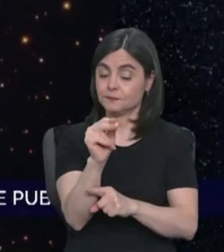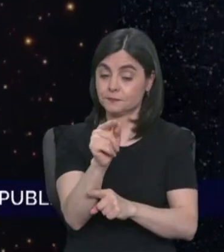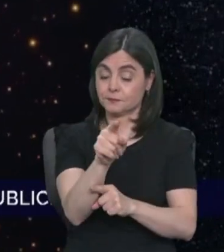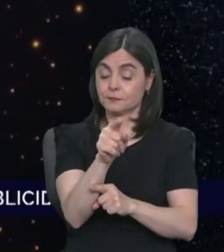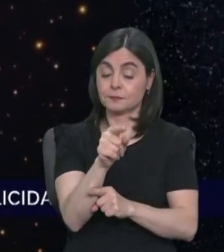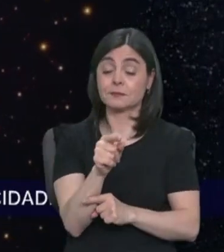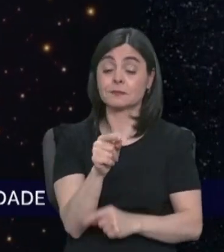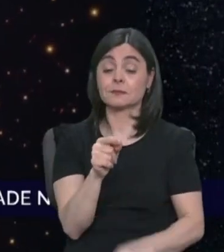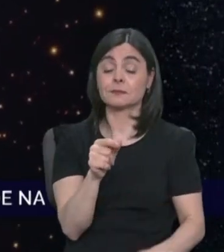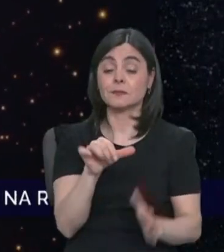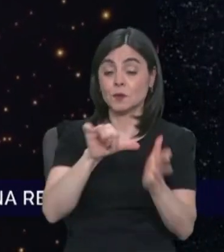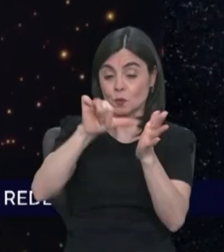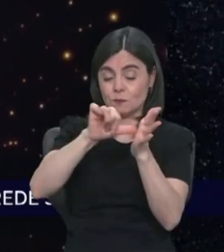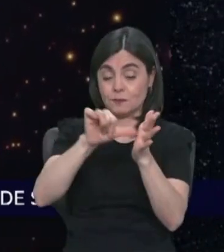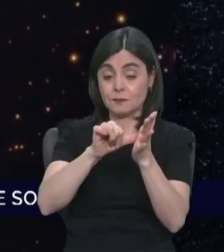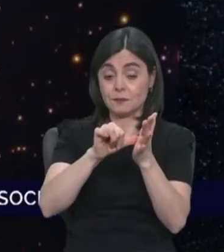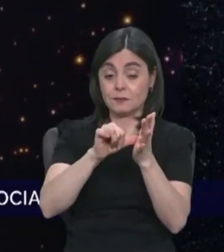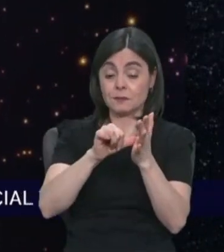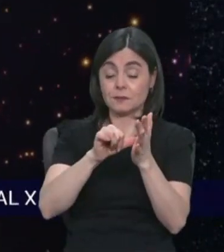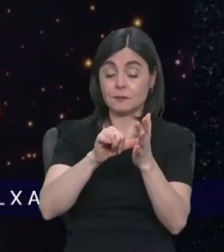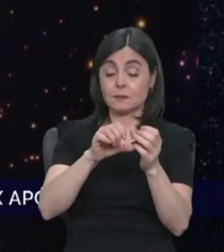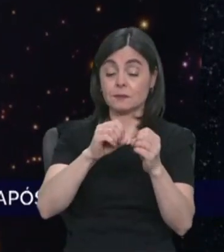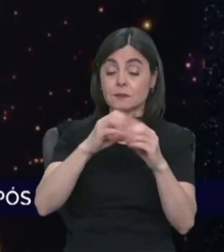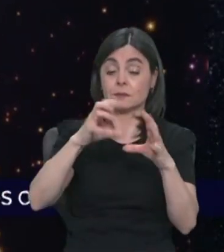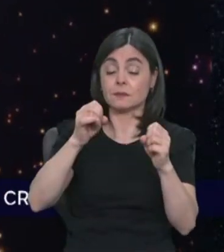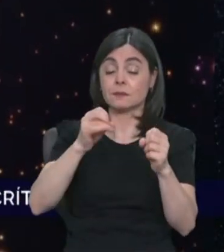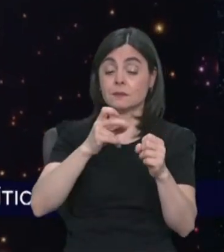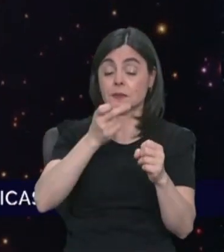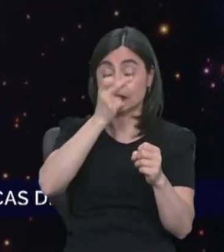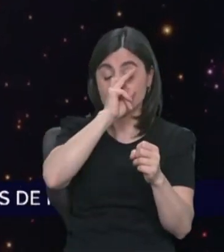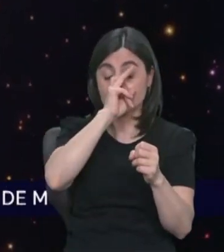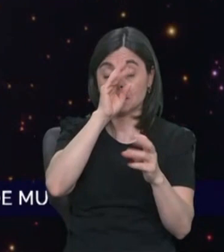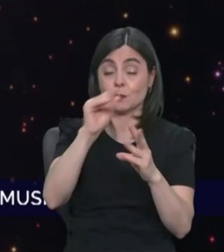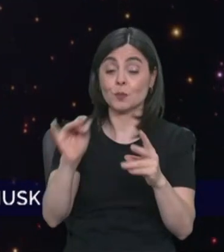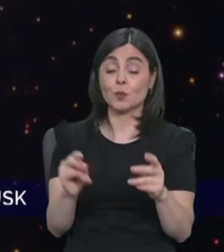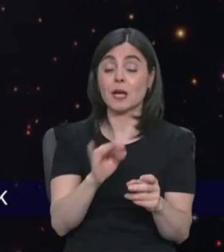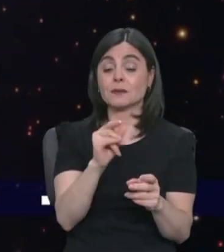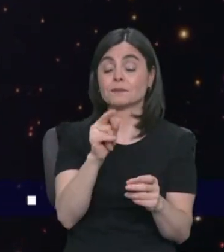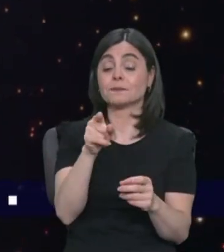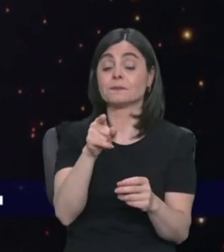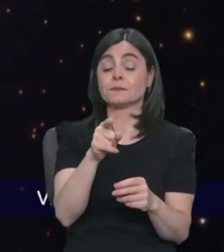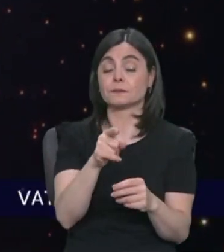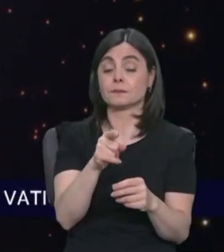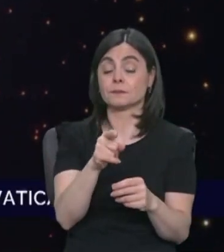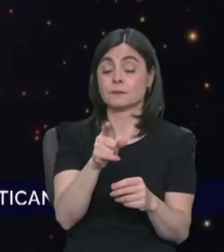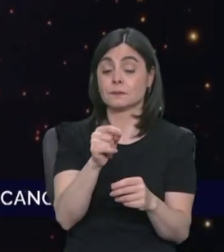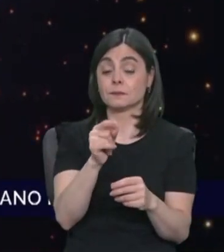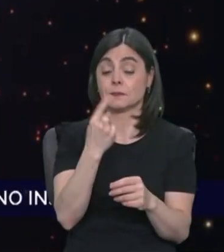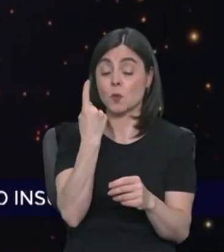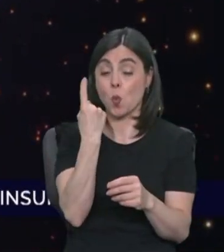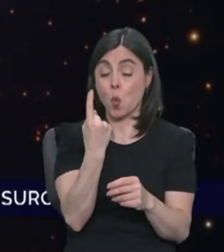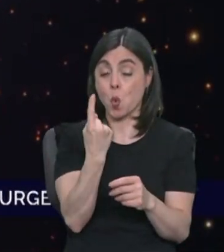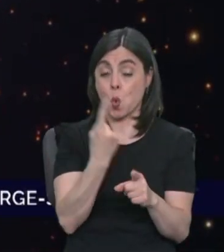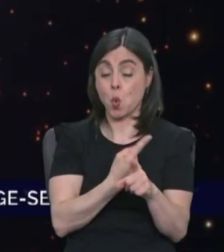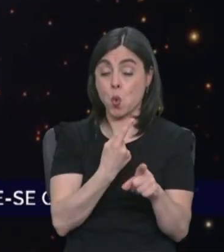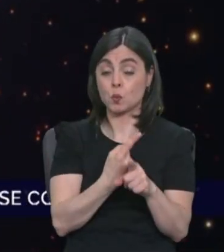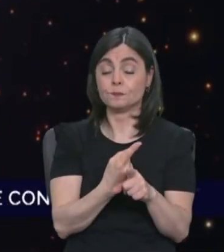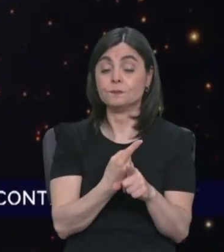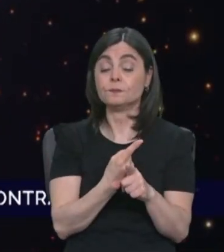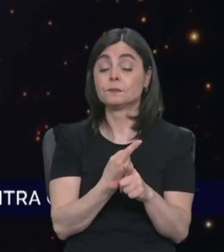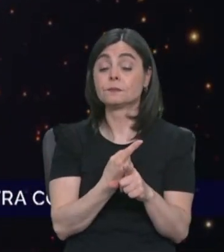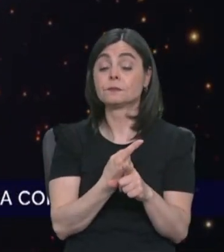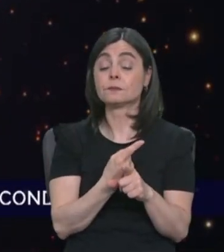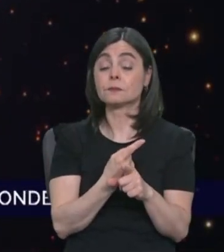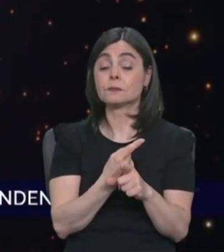ali no meio destas grandes nuvens de gás e poeira. E estas nuvens de gás e poeira também são um desses elementos deste